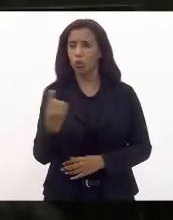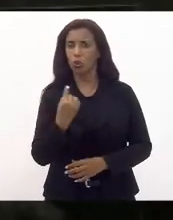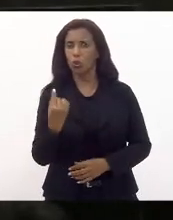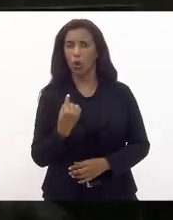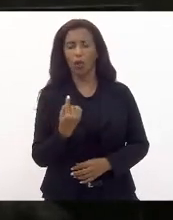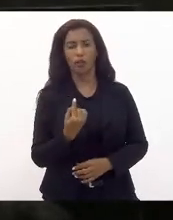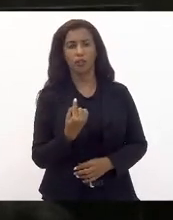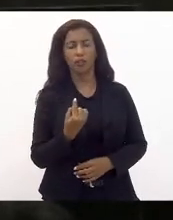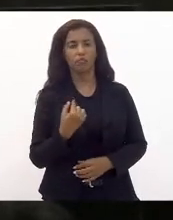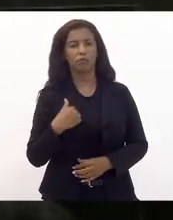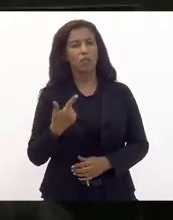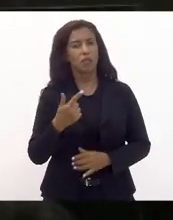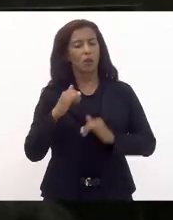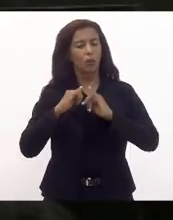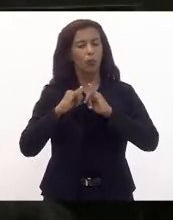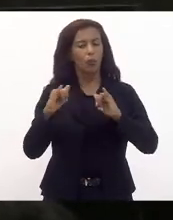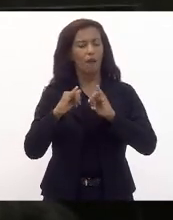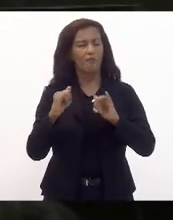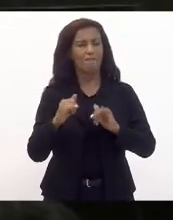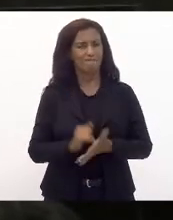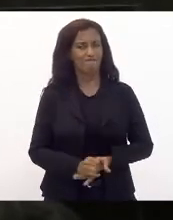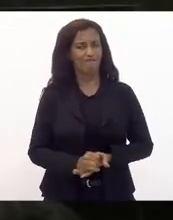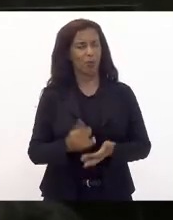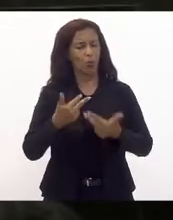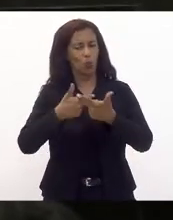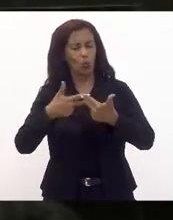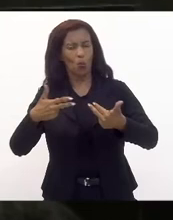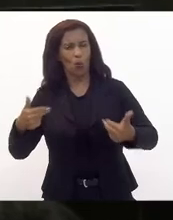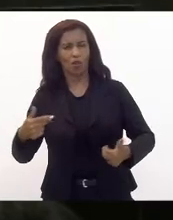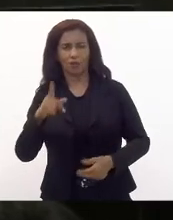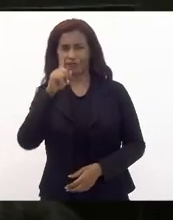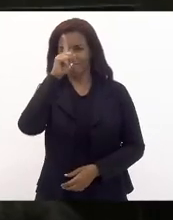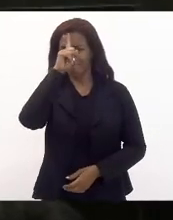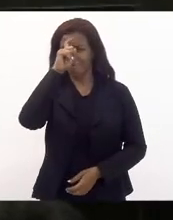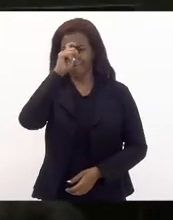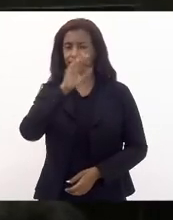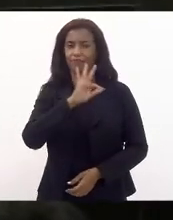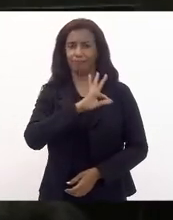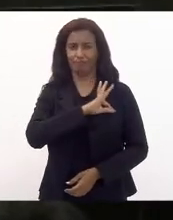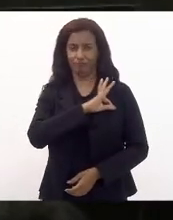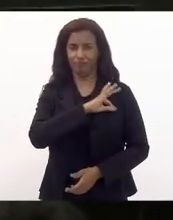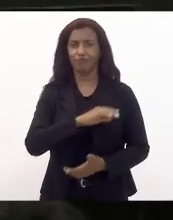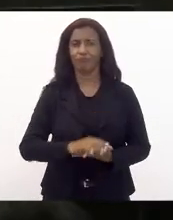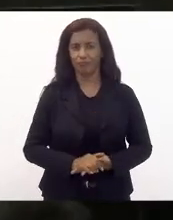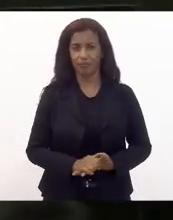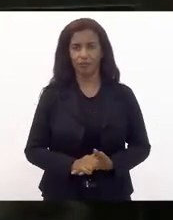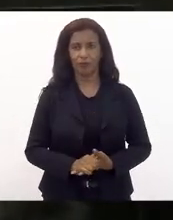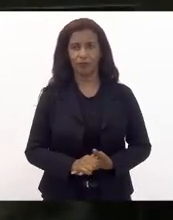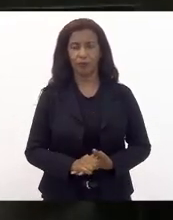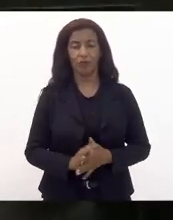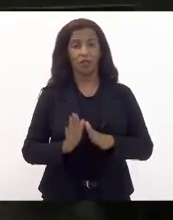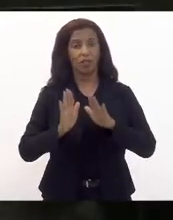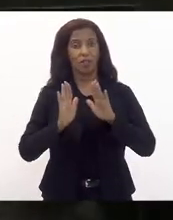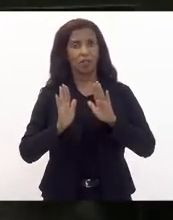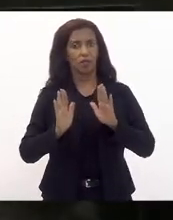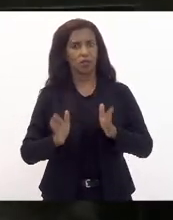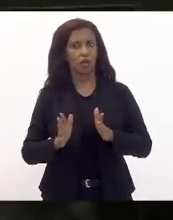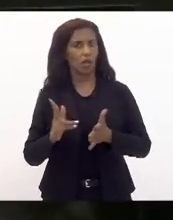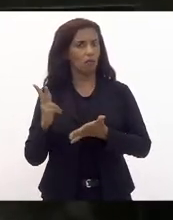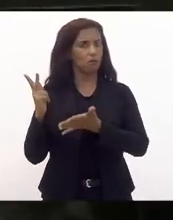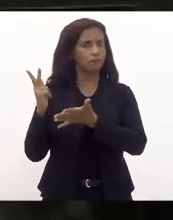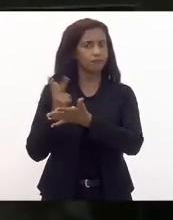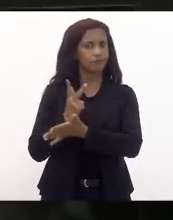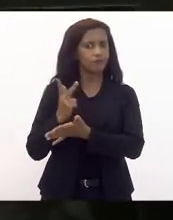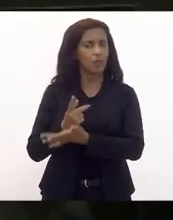recebemos denúncias de uma péssima qualidade do Hospital da Polícia Militar que já é um absurdo